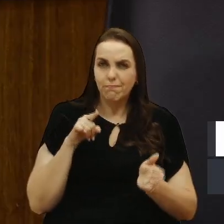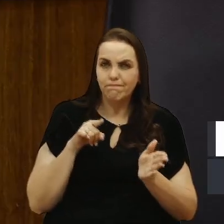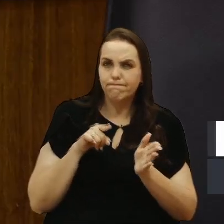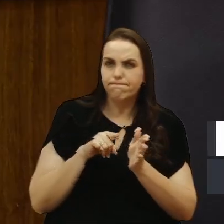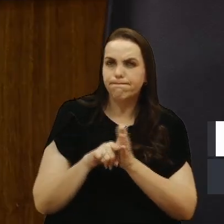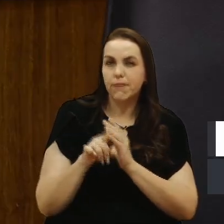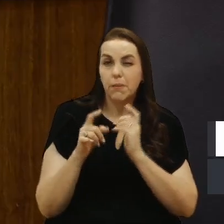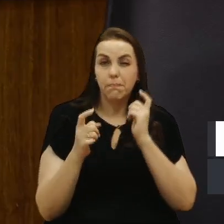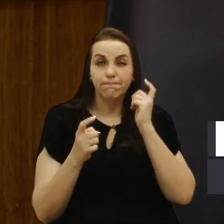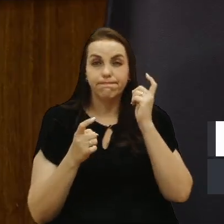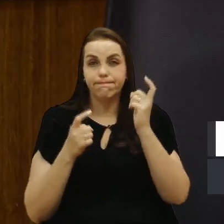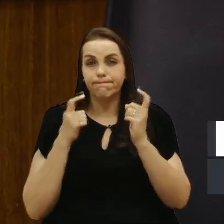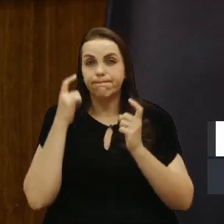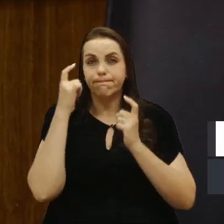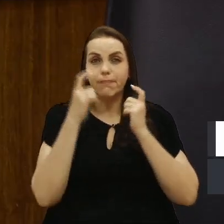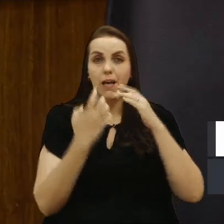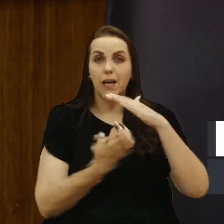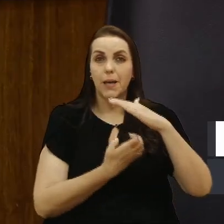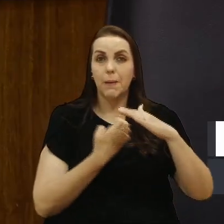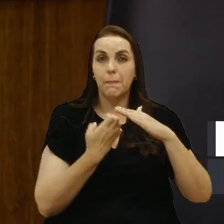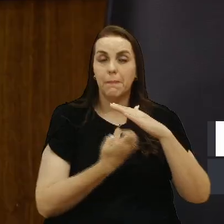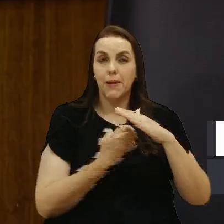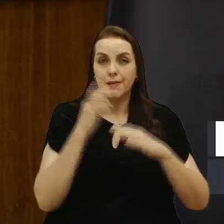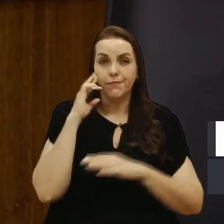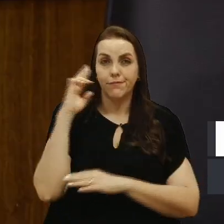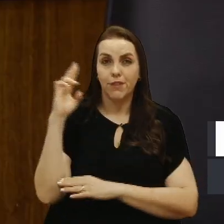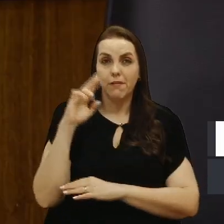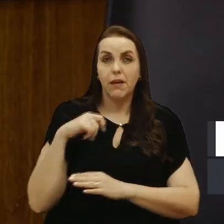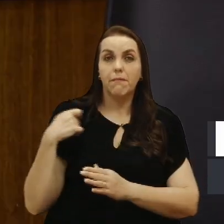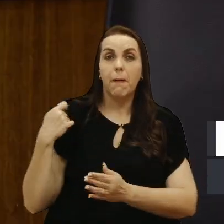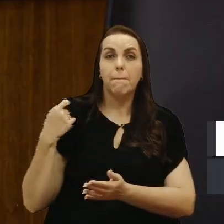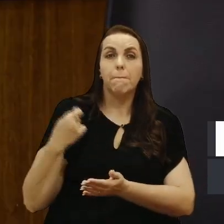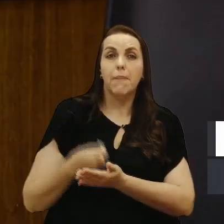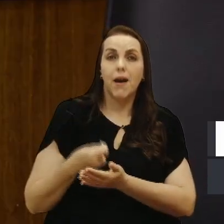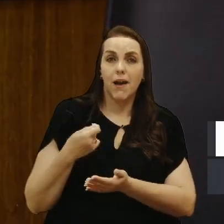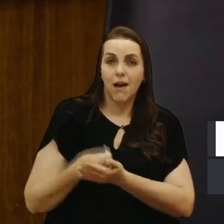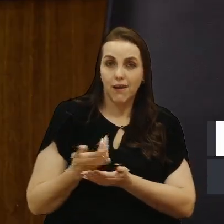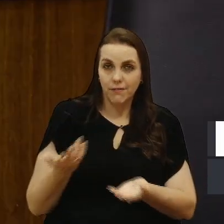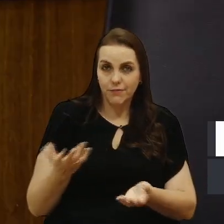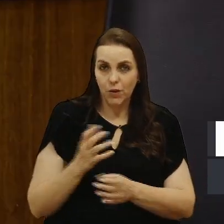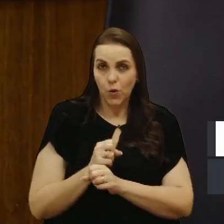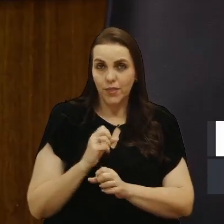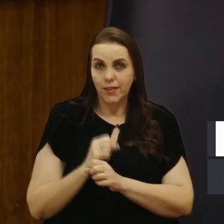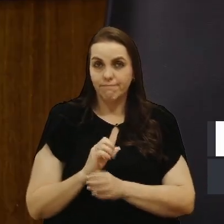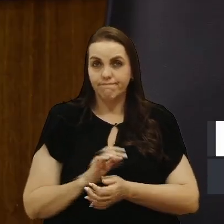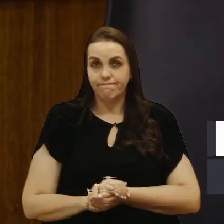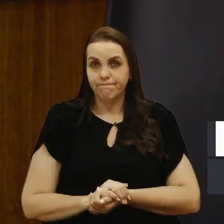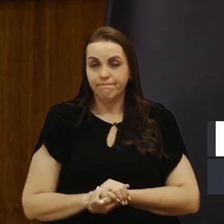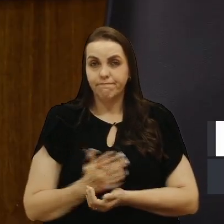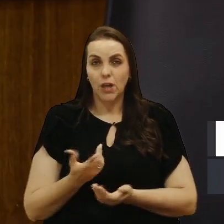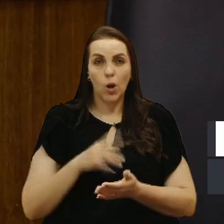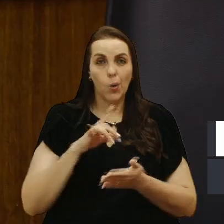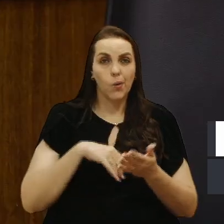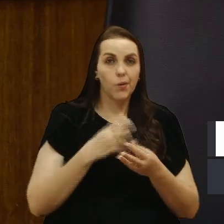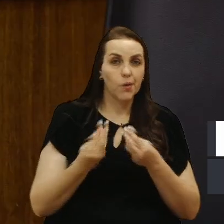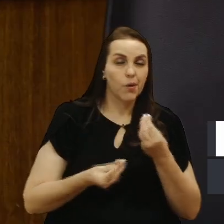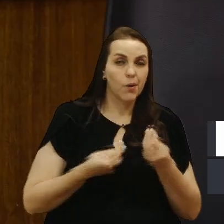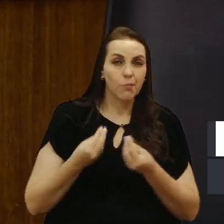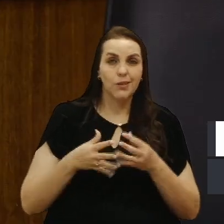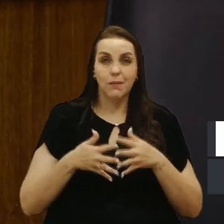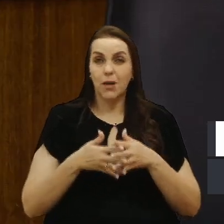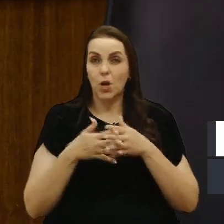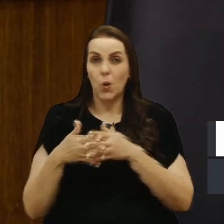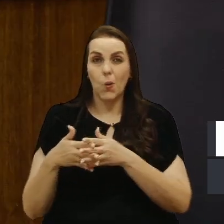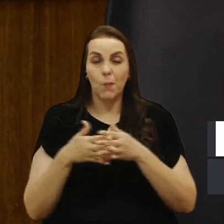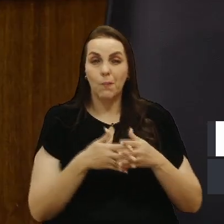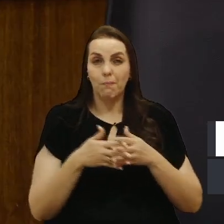uma preocupação de quem vai pagar essa conta. Quando a gente começa a debater quem vai pagar a conta, as coisas ficam mais complexas no Brasil.